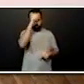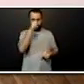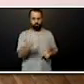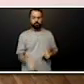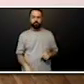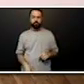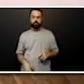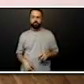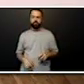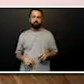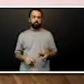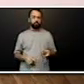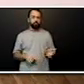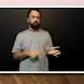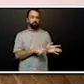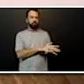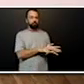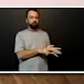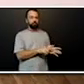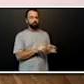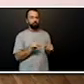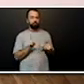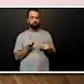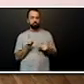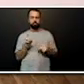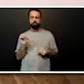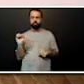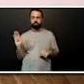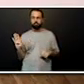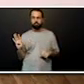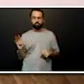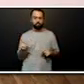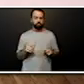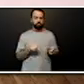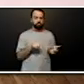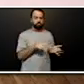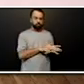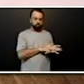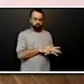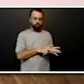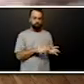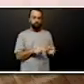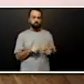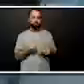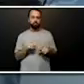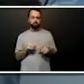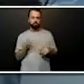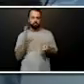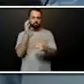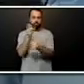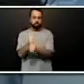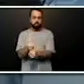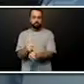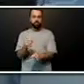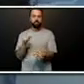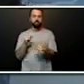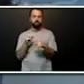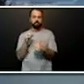14, menos. Mais 14, menos